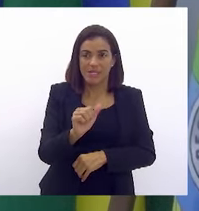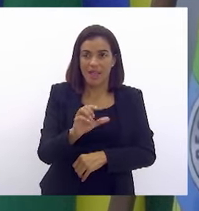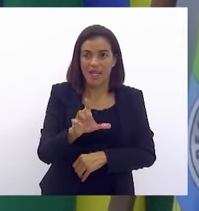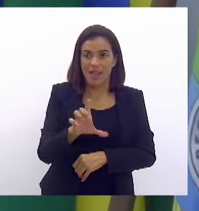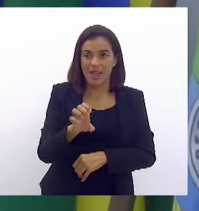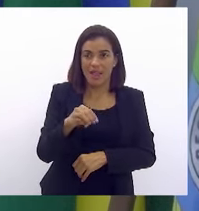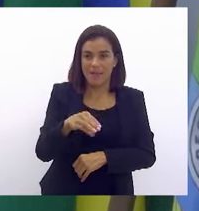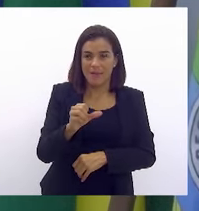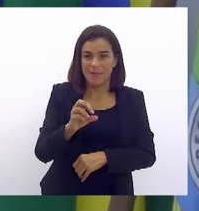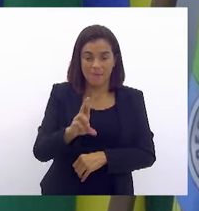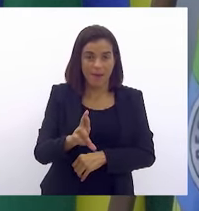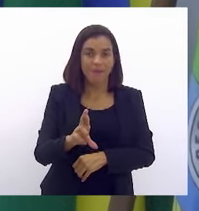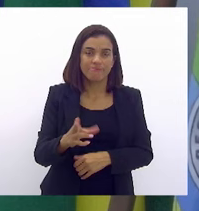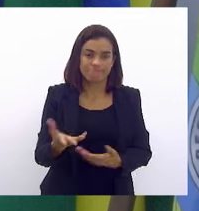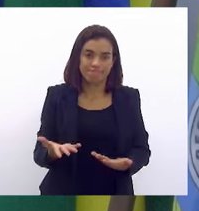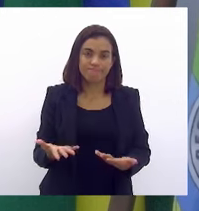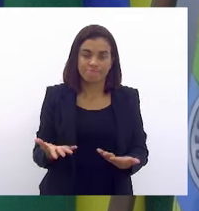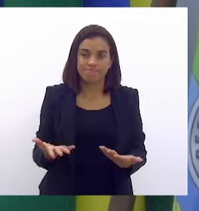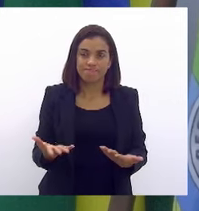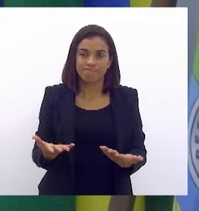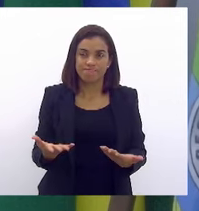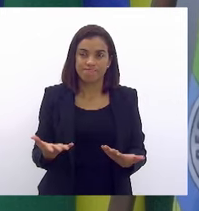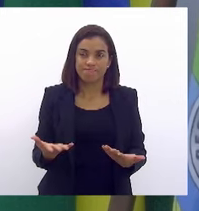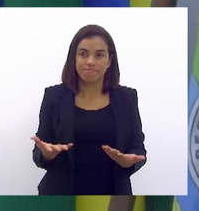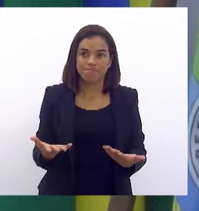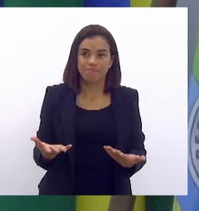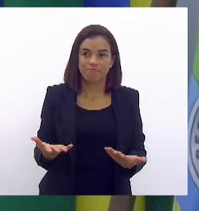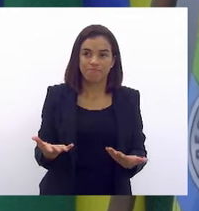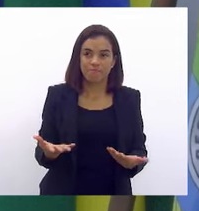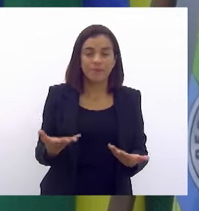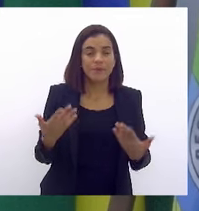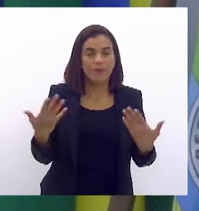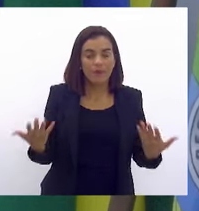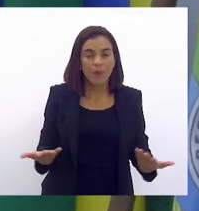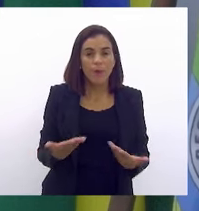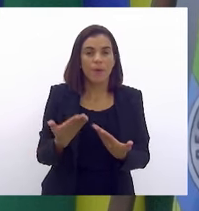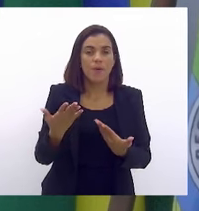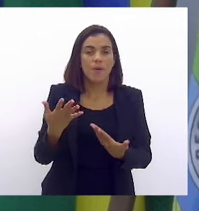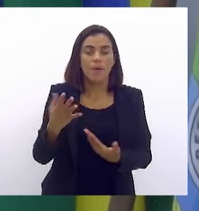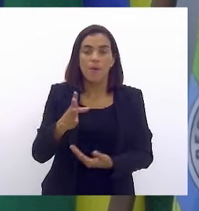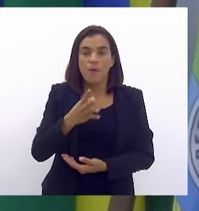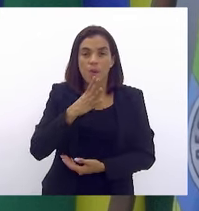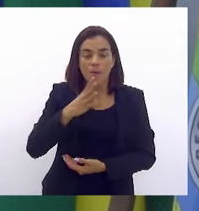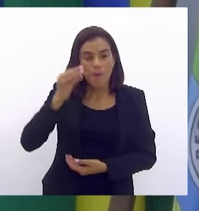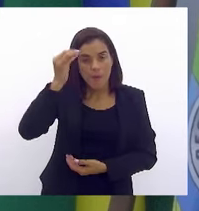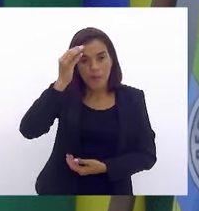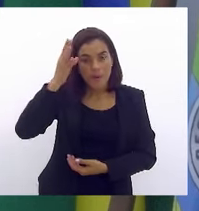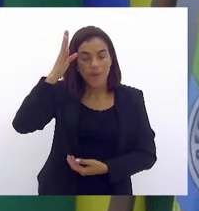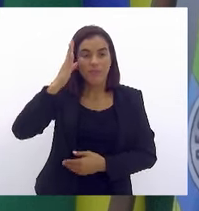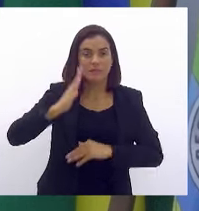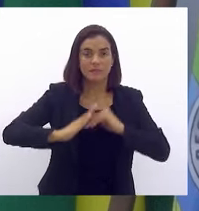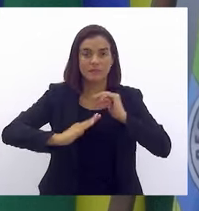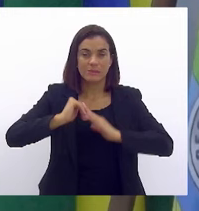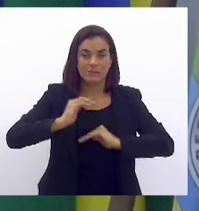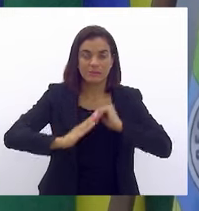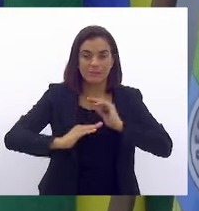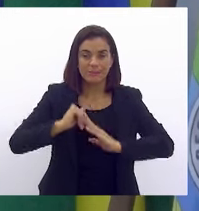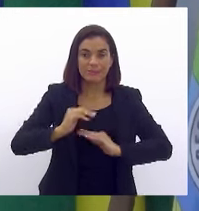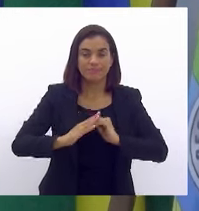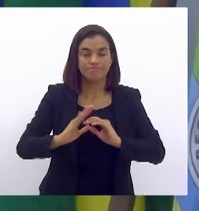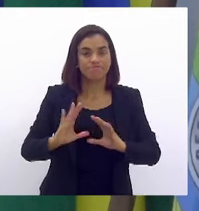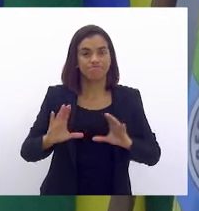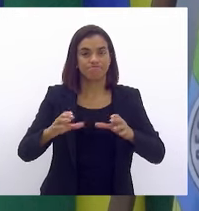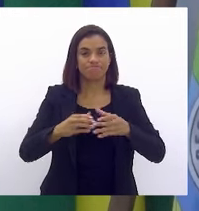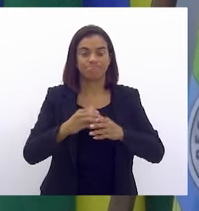temos técnicos, né? Então, o conhecimento técnico é importante, né? Geralmente formado por